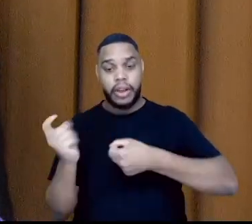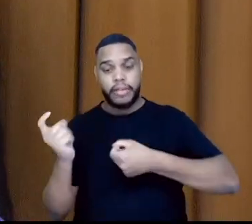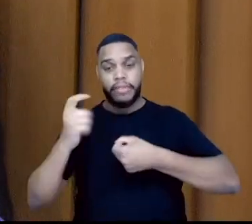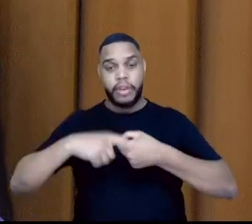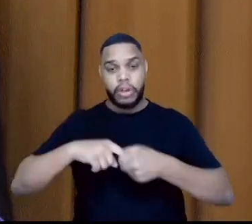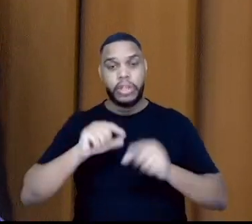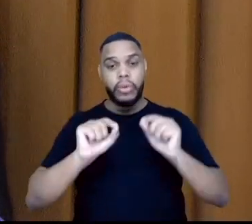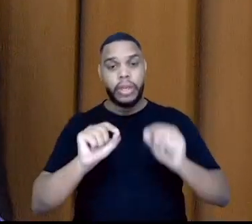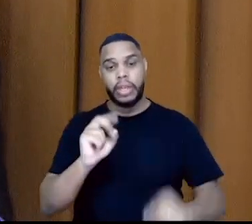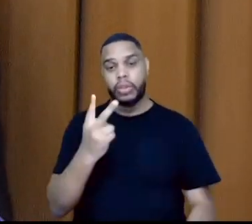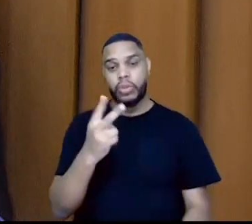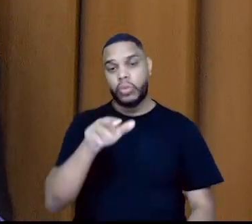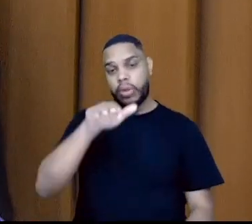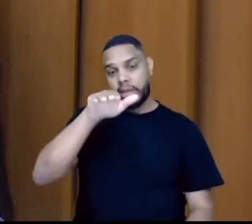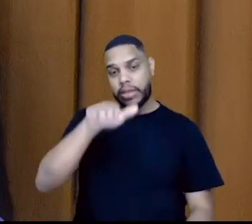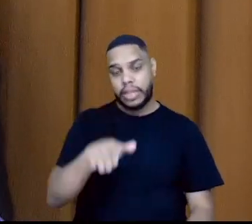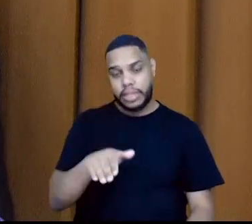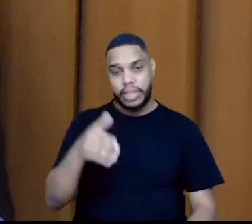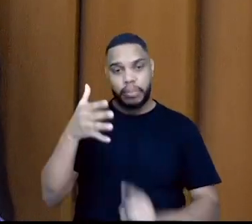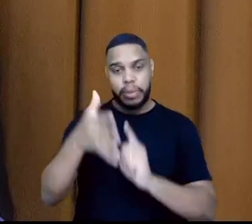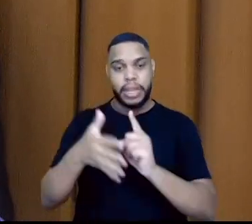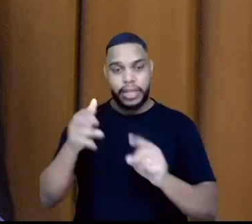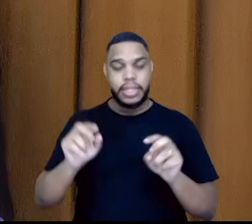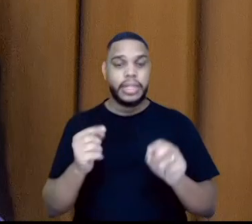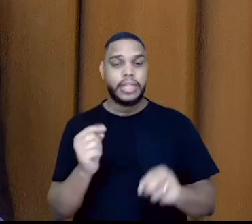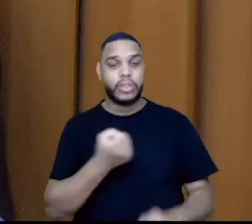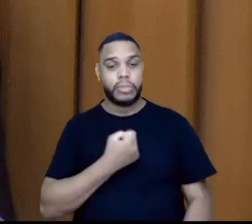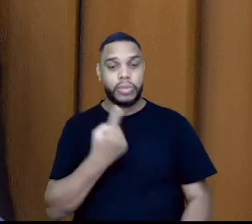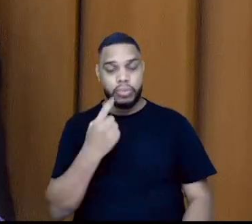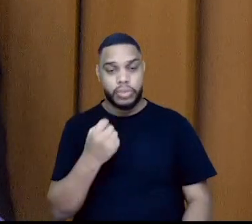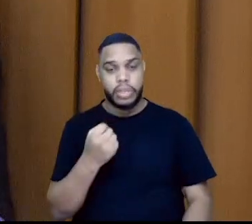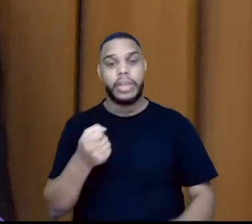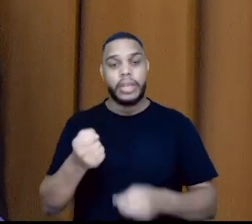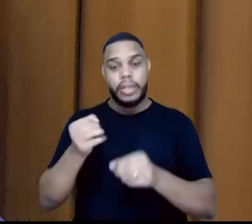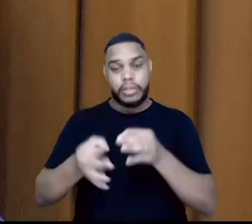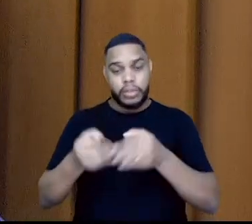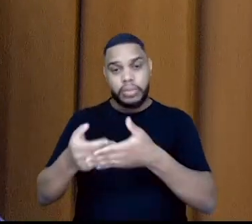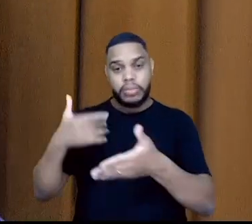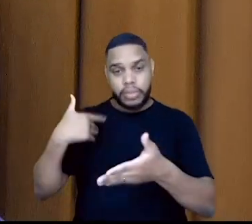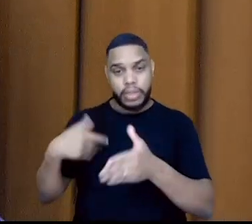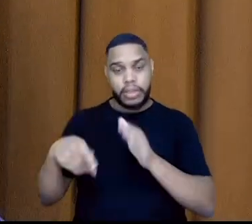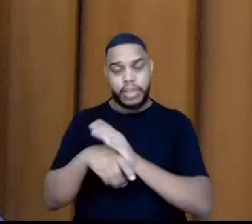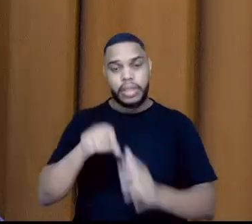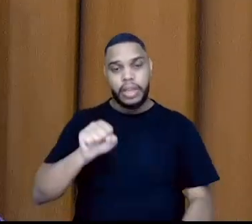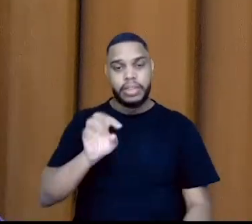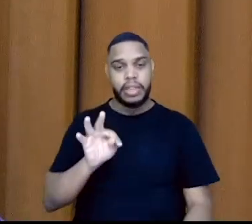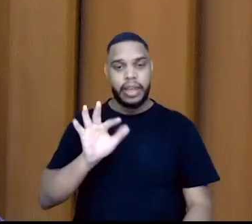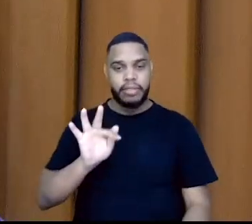14 horas com o painel 1, o sistema de precedentes no STF.